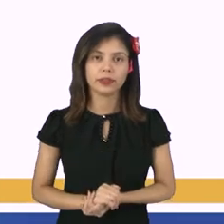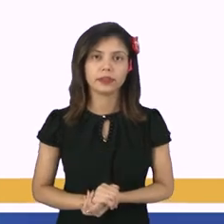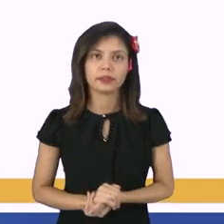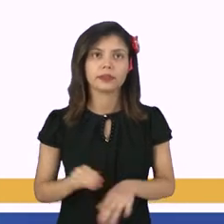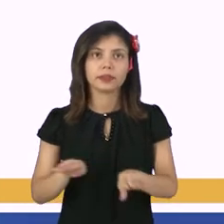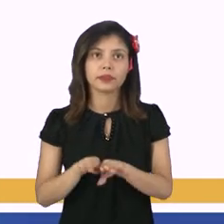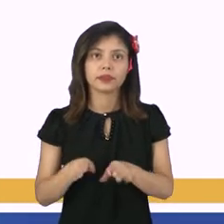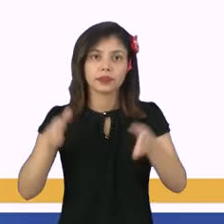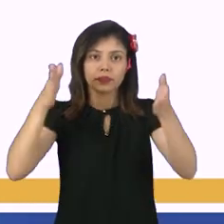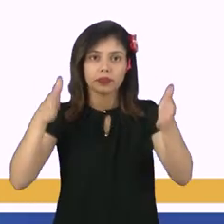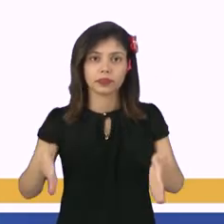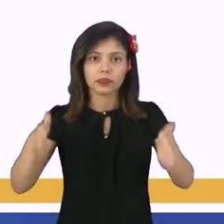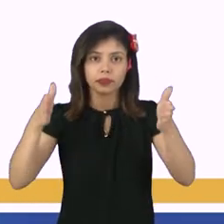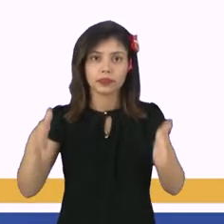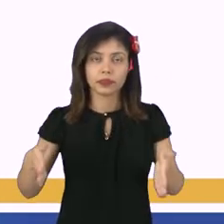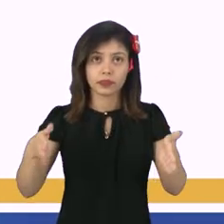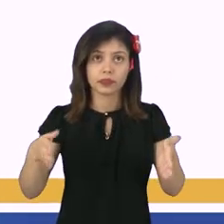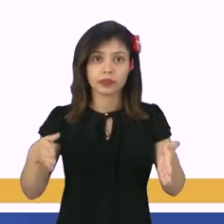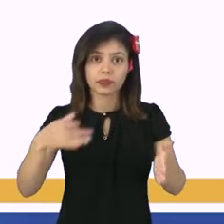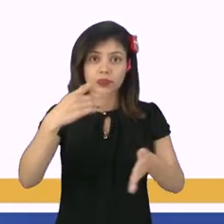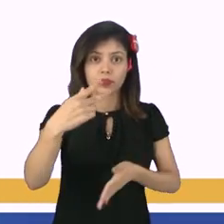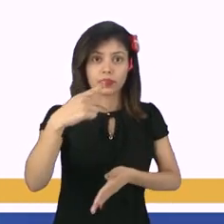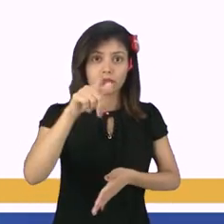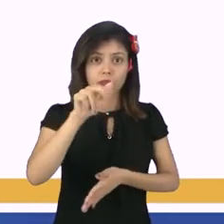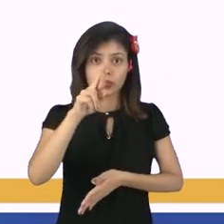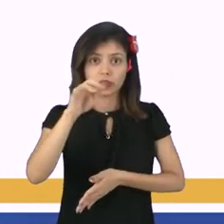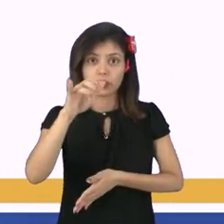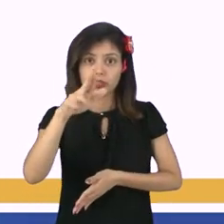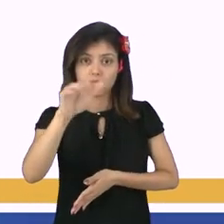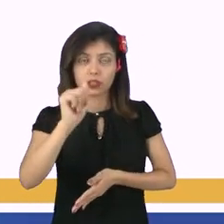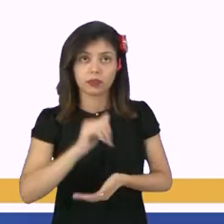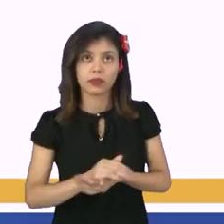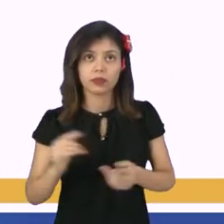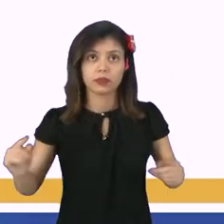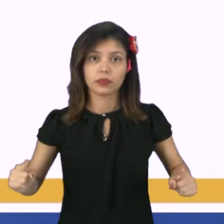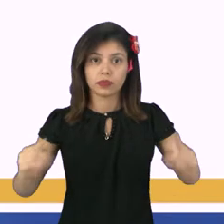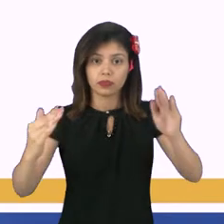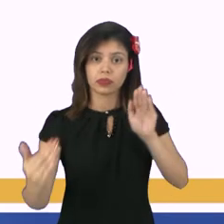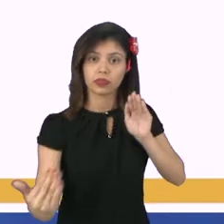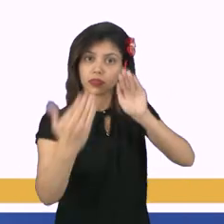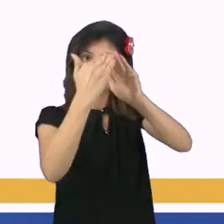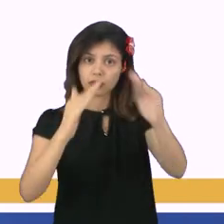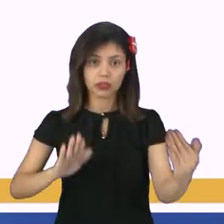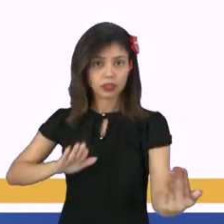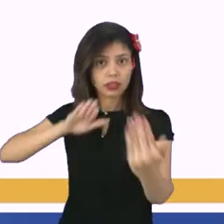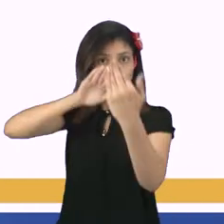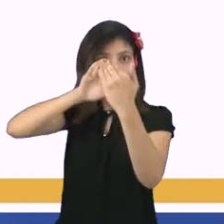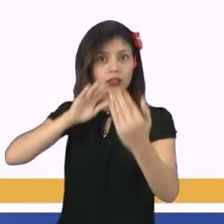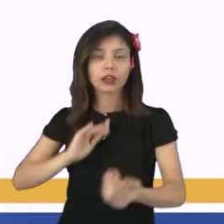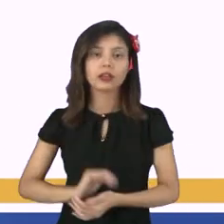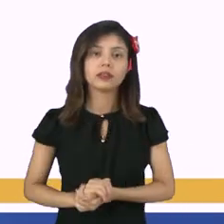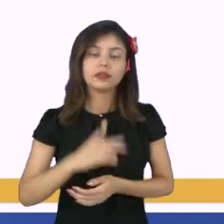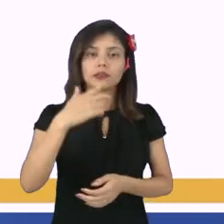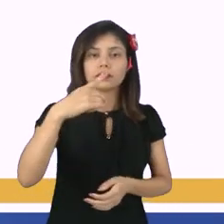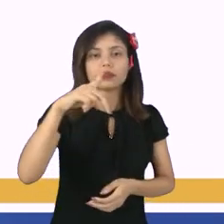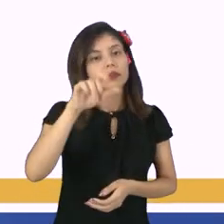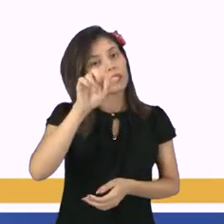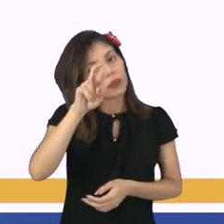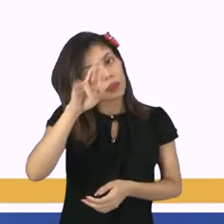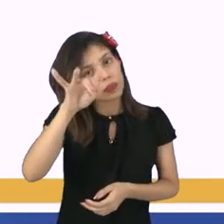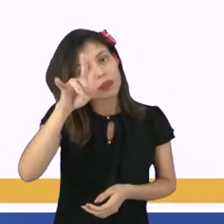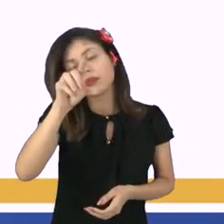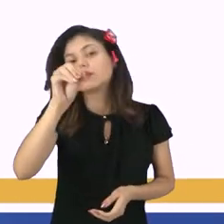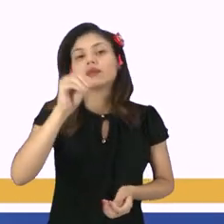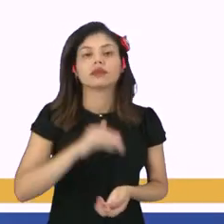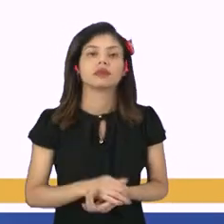elas vão ser paralelogramas a pirâmide ela também é um caso particular de poliedro só